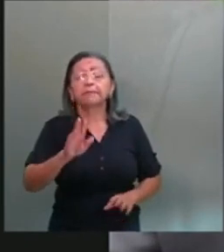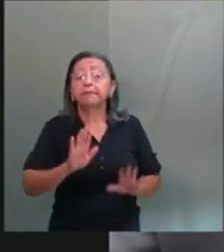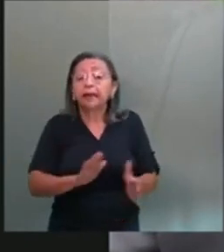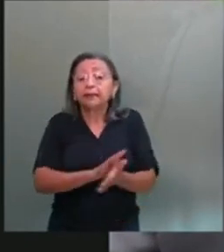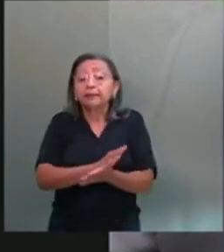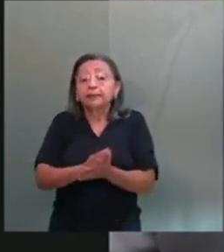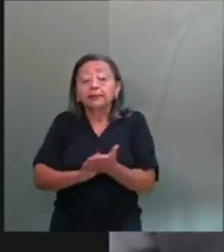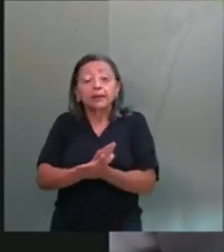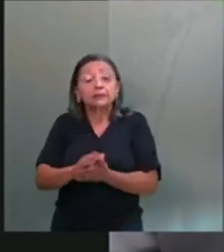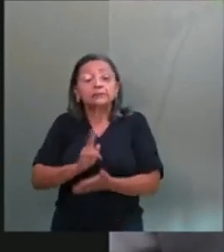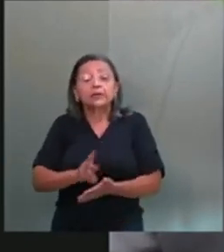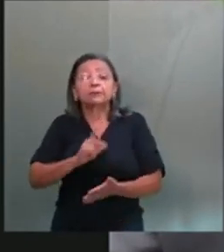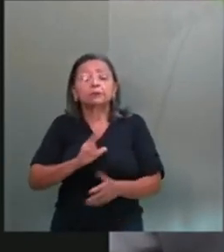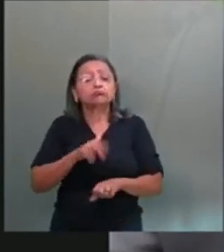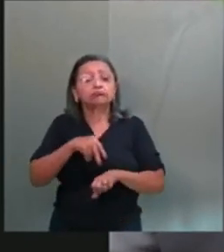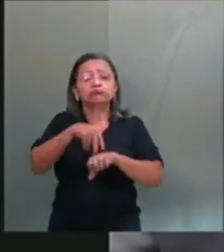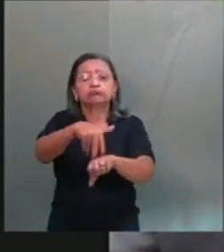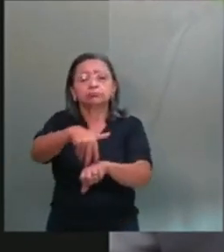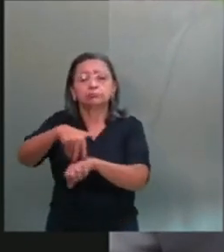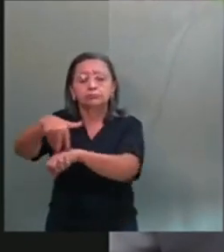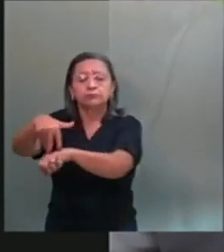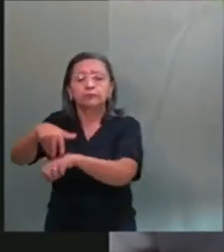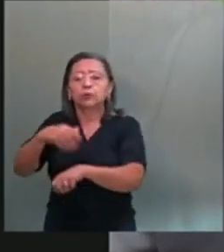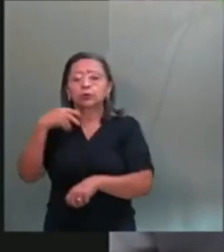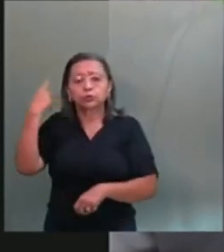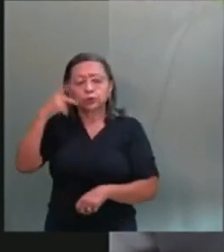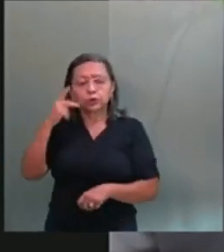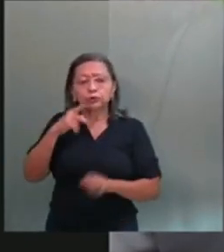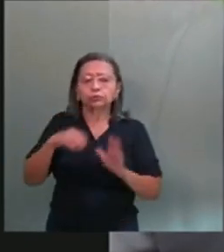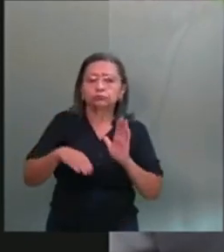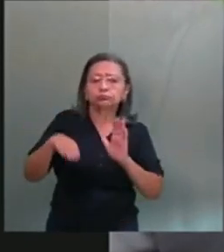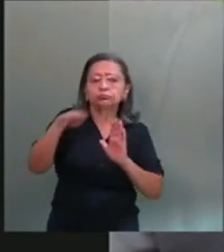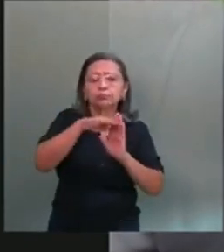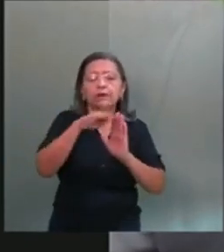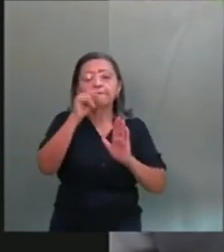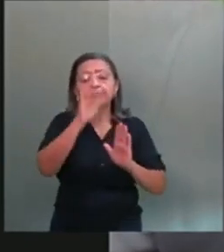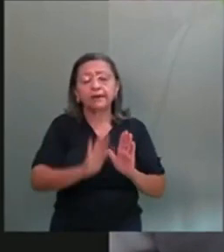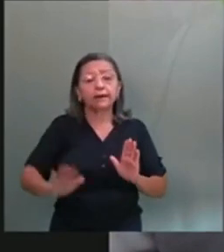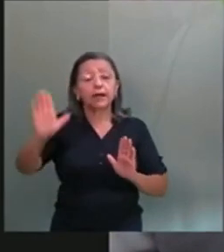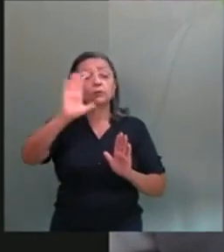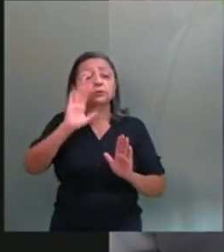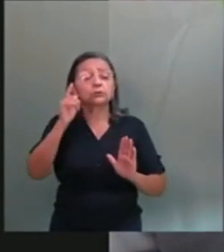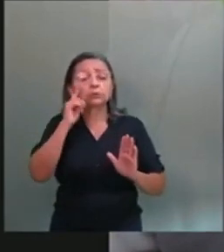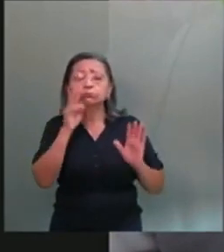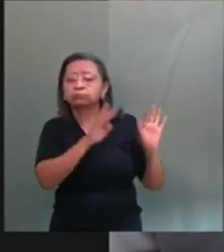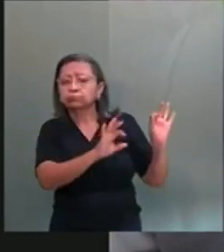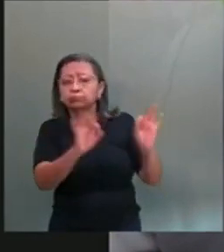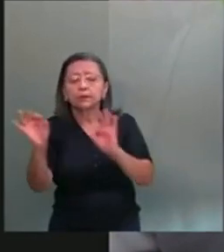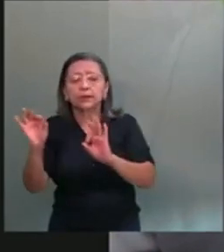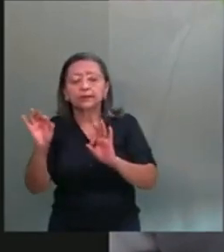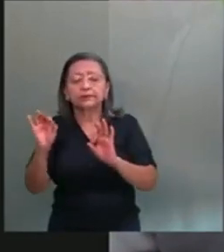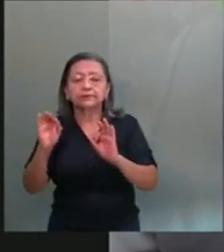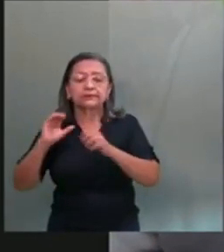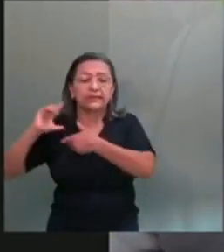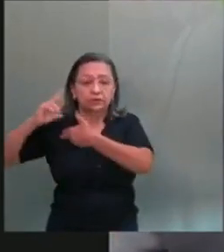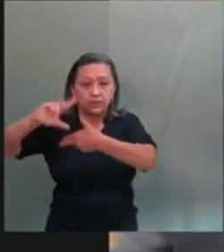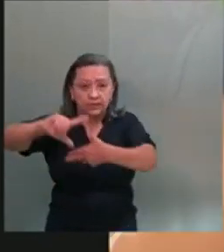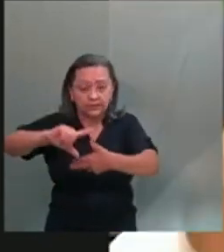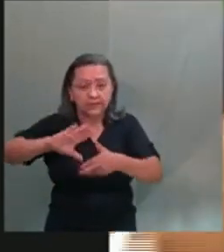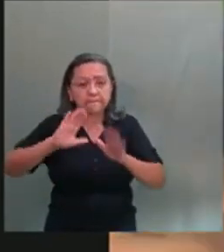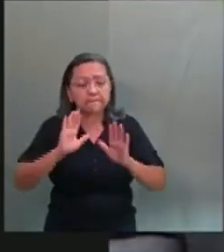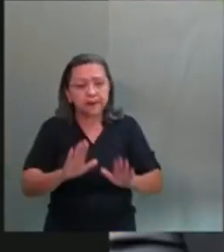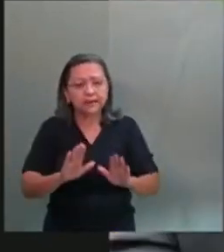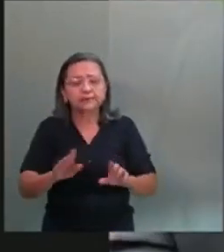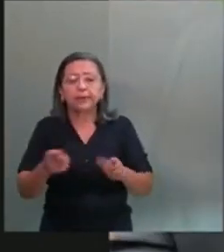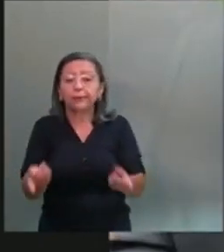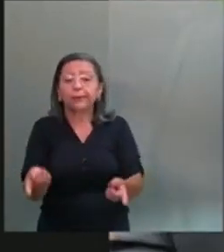mas nem sempre os posicionamentos dos políticos de nível federal são levados às emissoras tradicionais, mas,